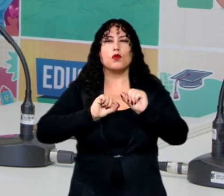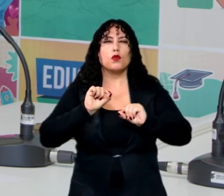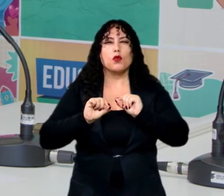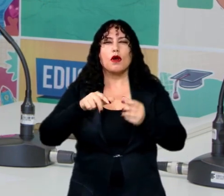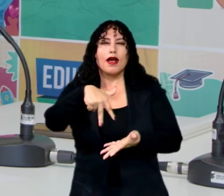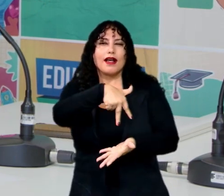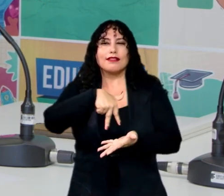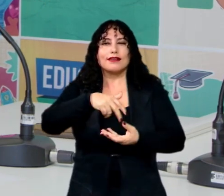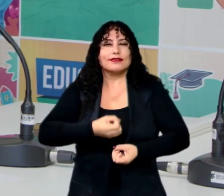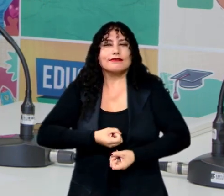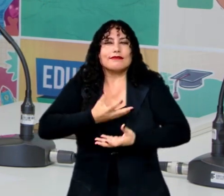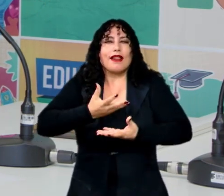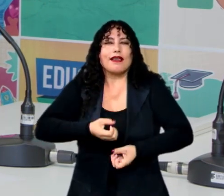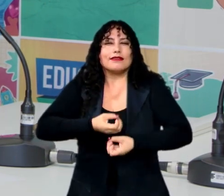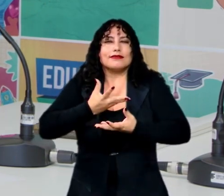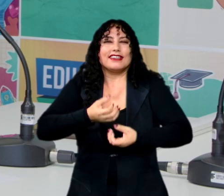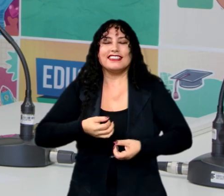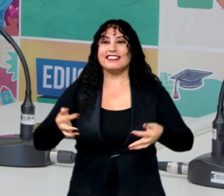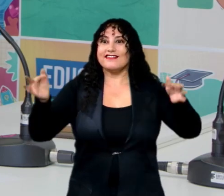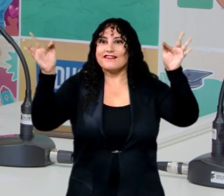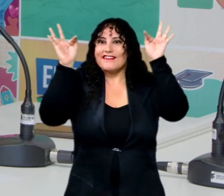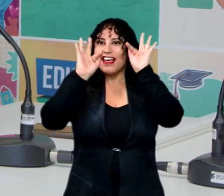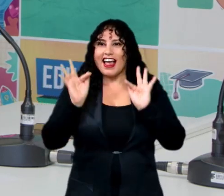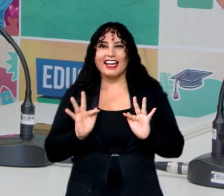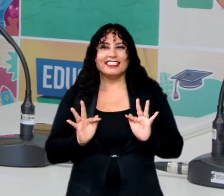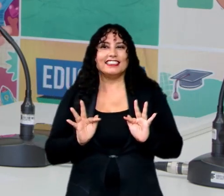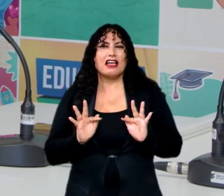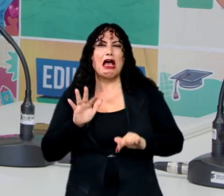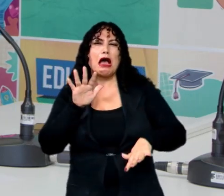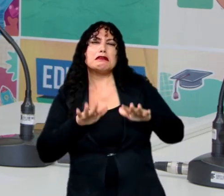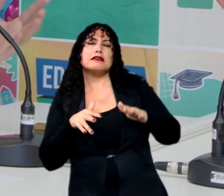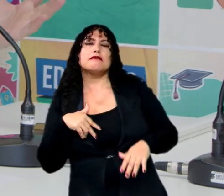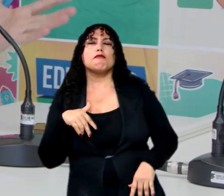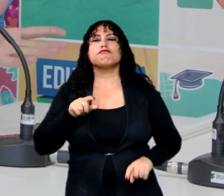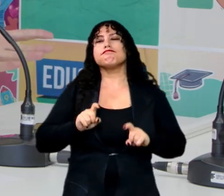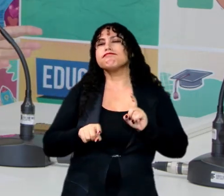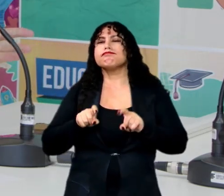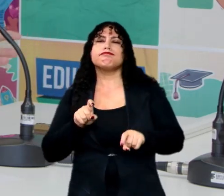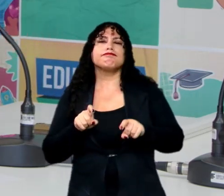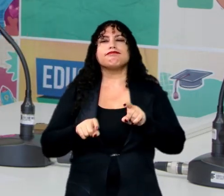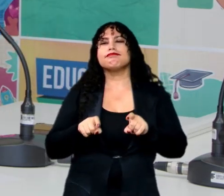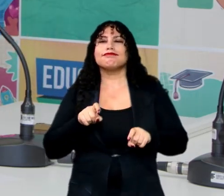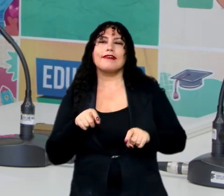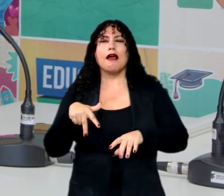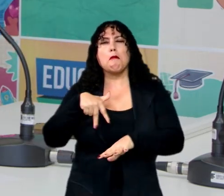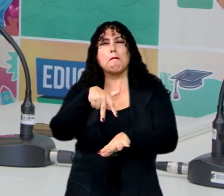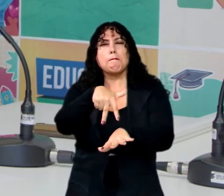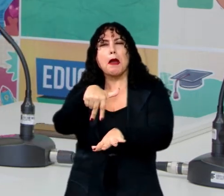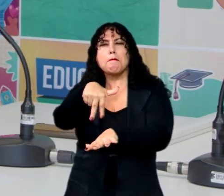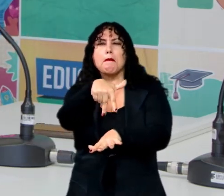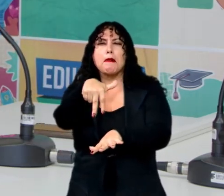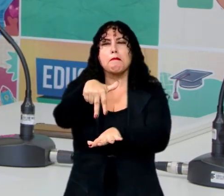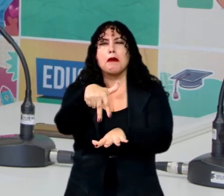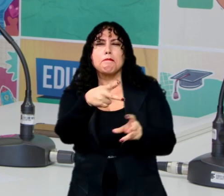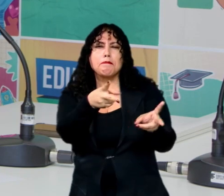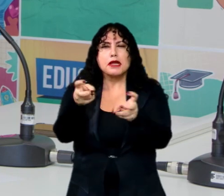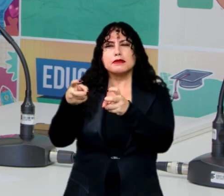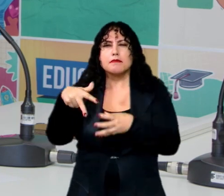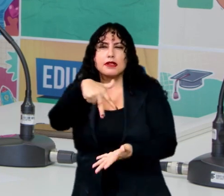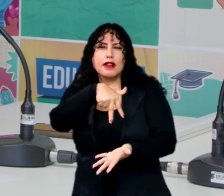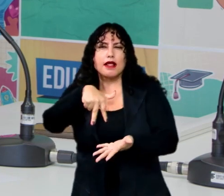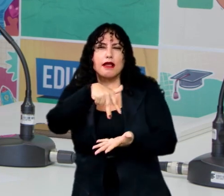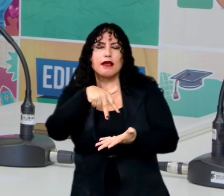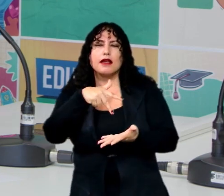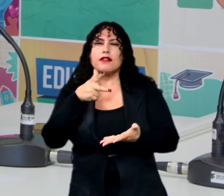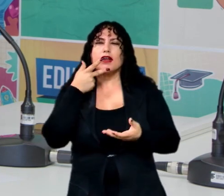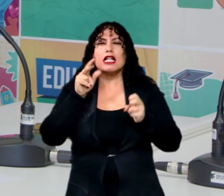a dança é uma expressão de muitos momentos de felicidade. Você, às vezes, está andando na rua, você vê pessoas dançando. Mas hoje a gente gostaria de falar no sentido